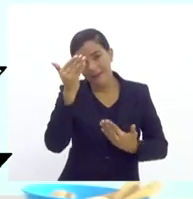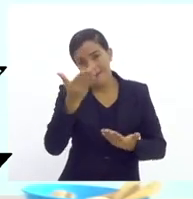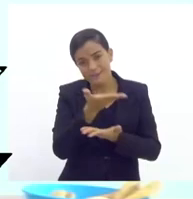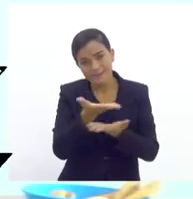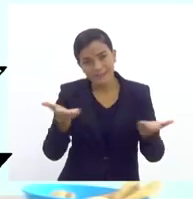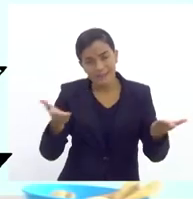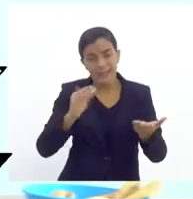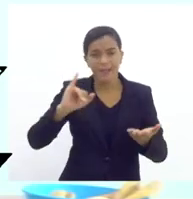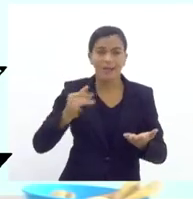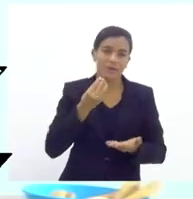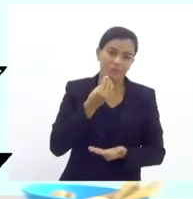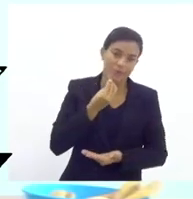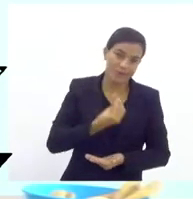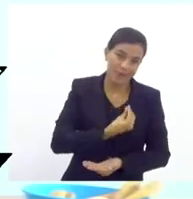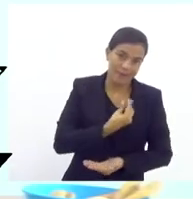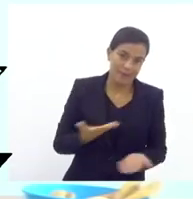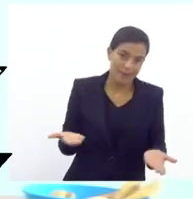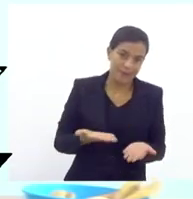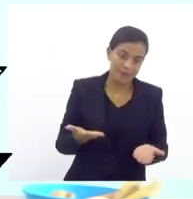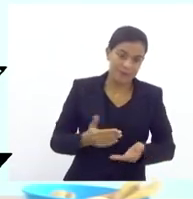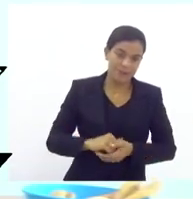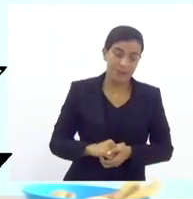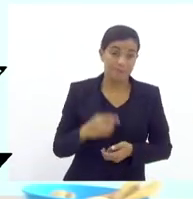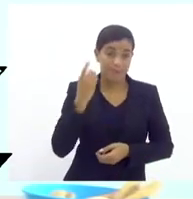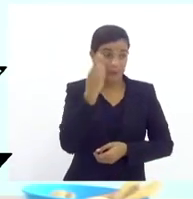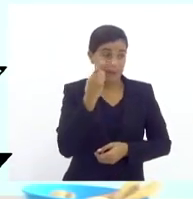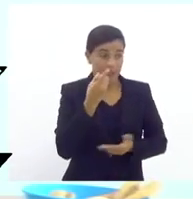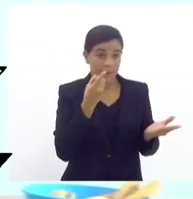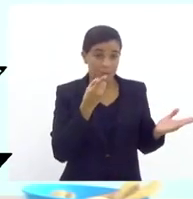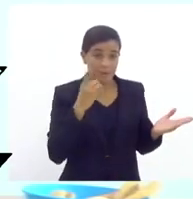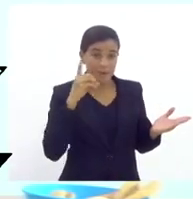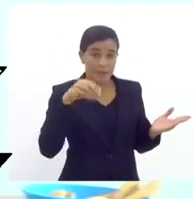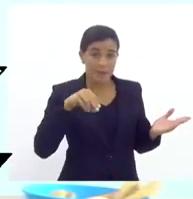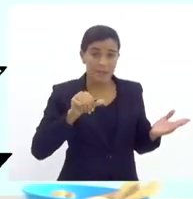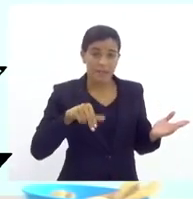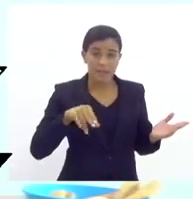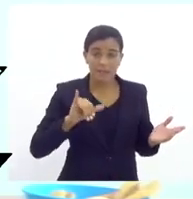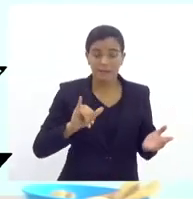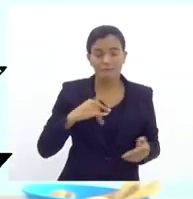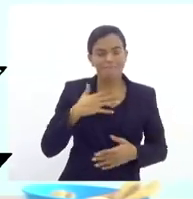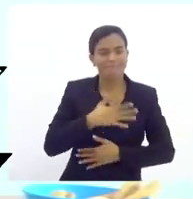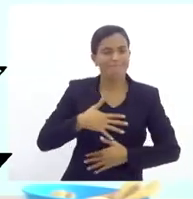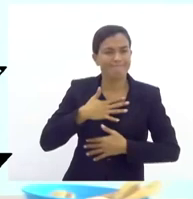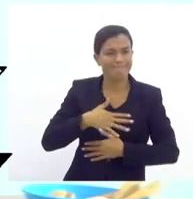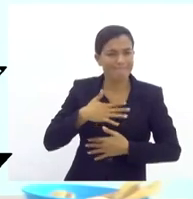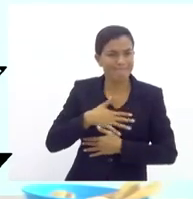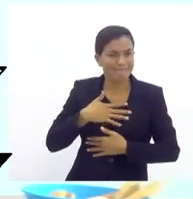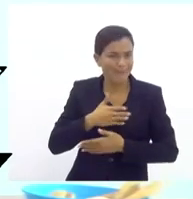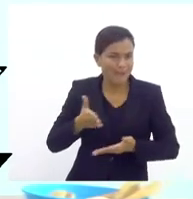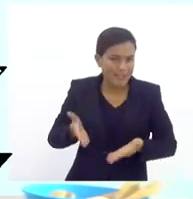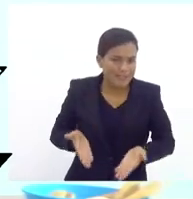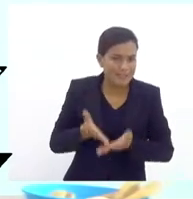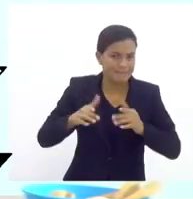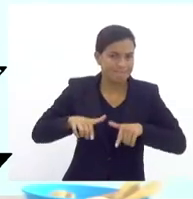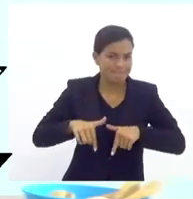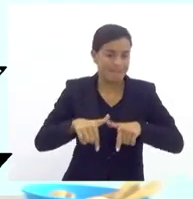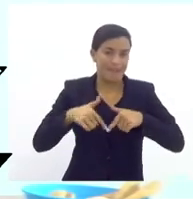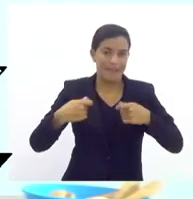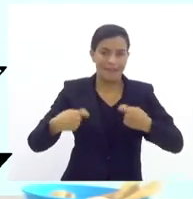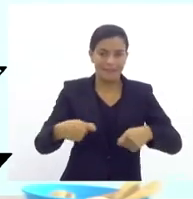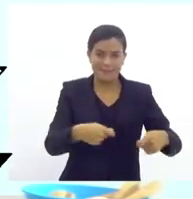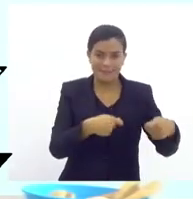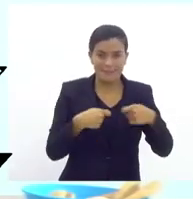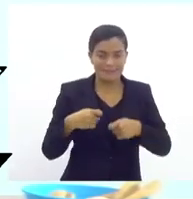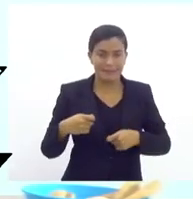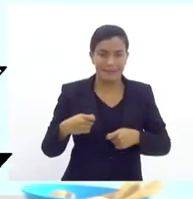pela oportunidade de estar aqui hoje é a deputada Dani Monteiro a gente tá super contente desta iniciativa que realmente é tão necessária